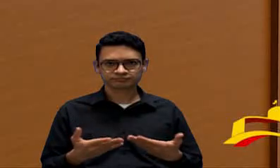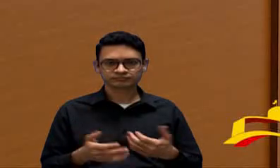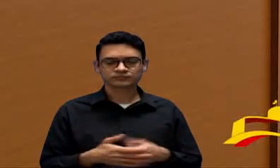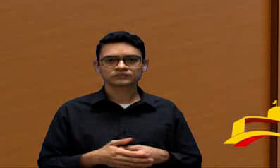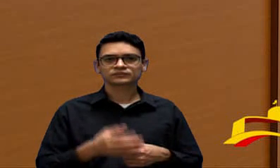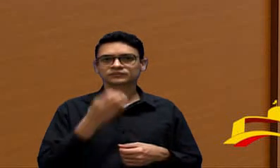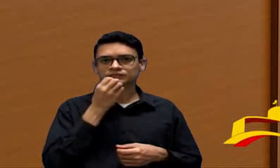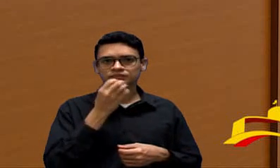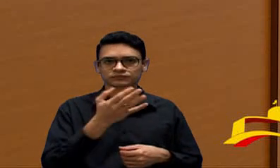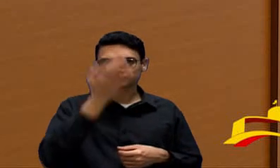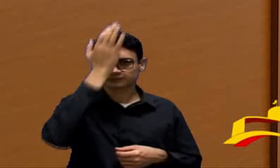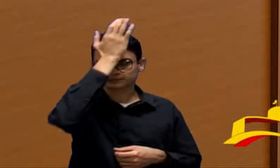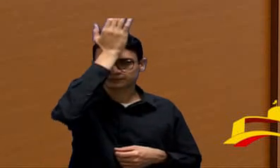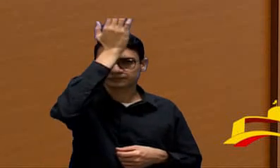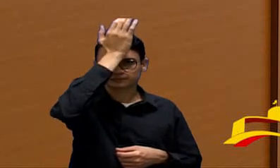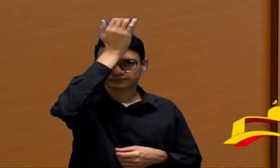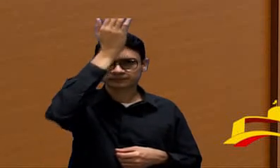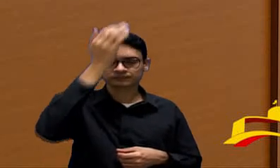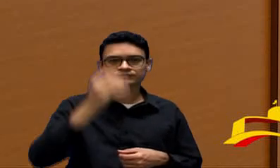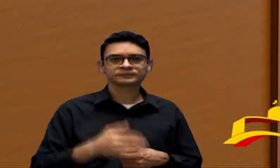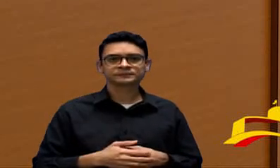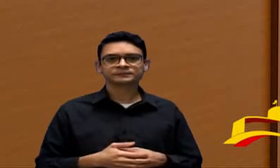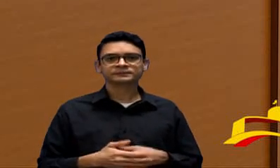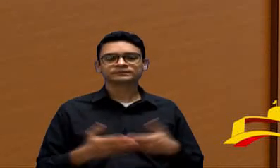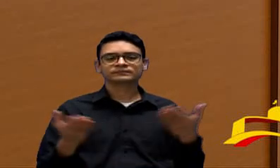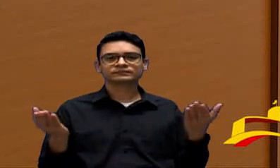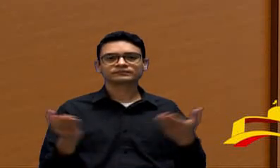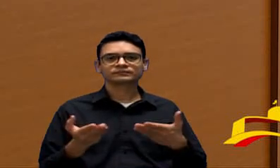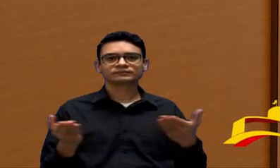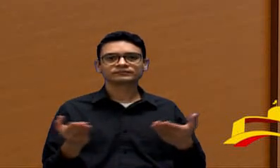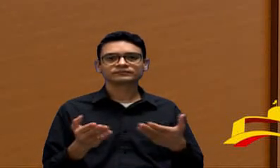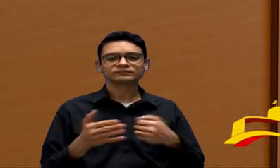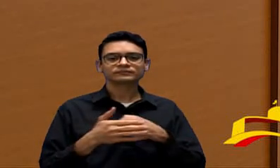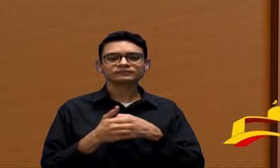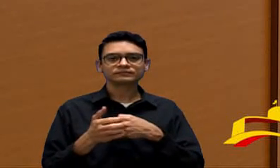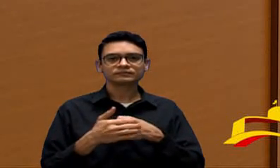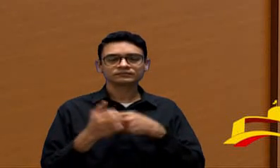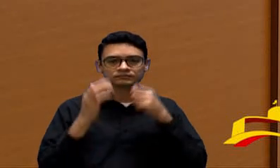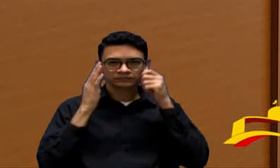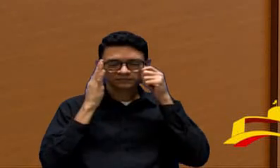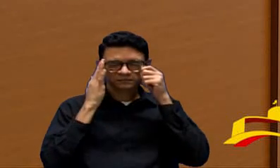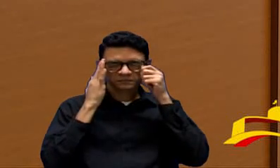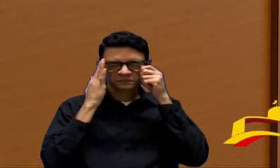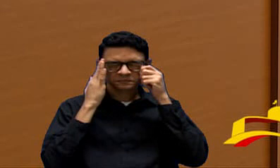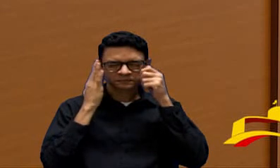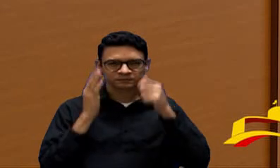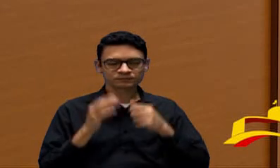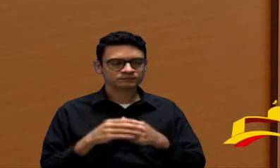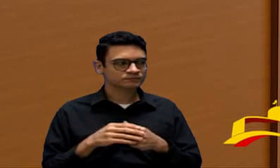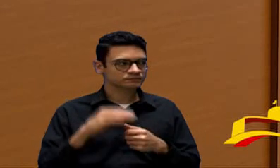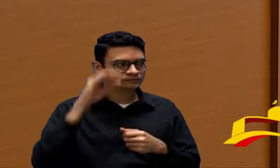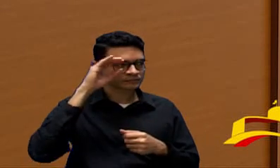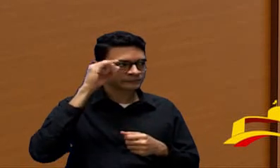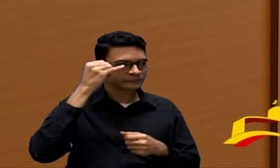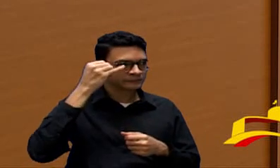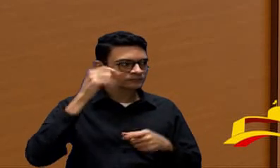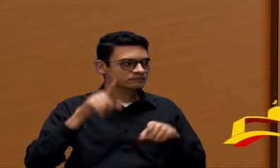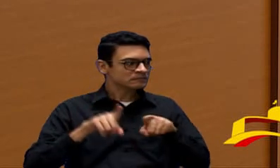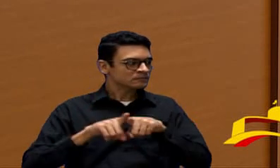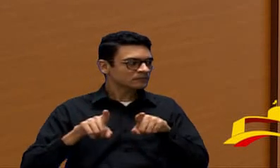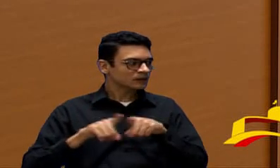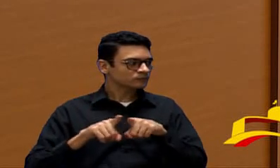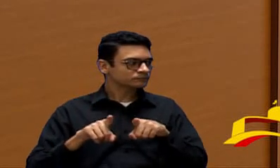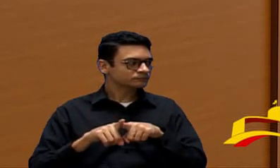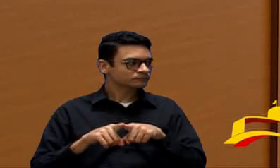Muito bem, vereador Fábio Simoa. Vereador inscrito agora, vereador Rodrigo do Treviso. O vereador João Donizete também está inscrito.